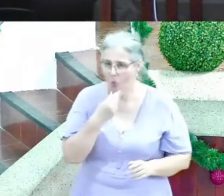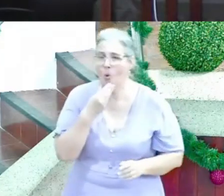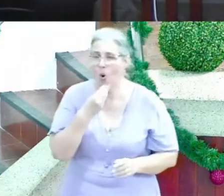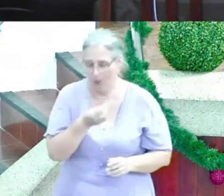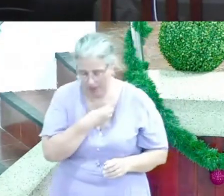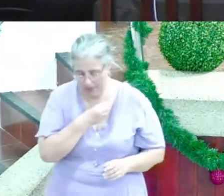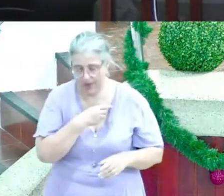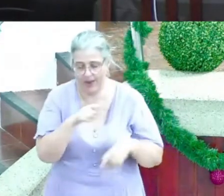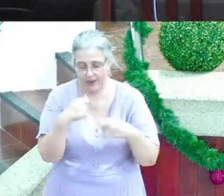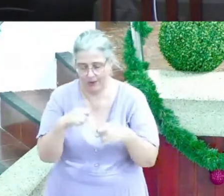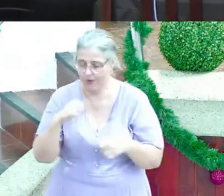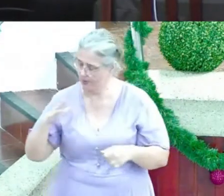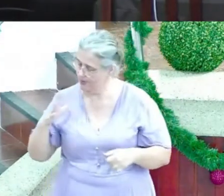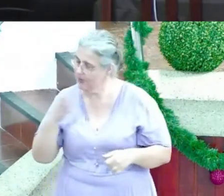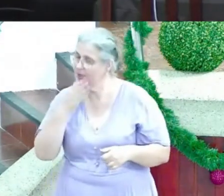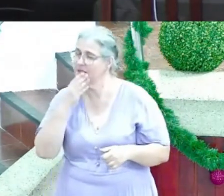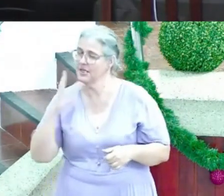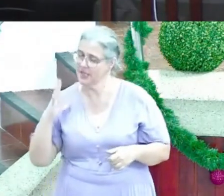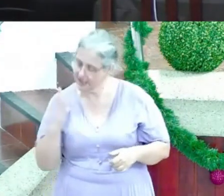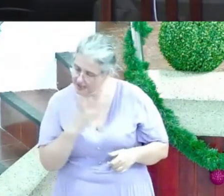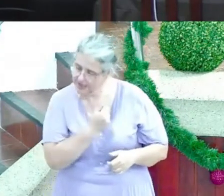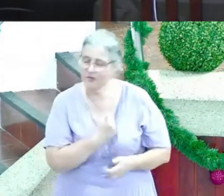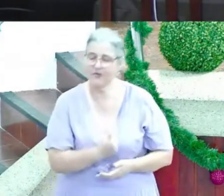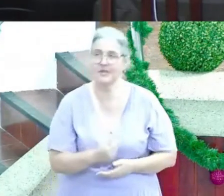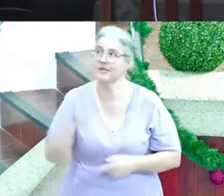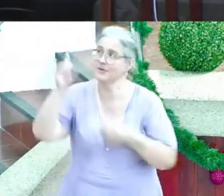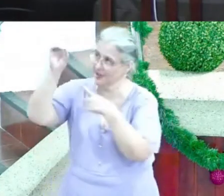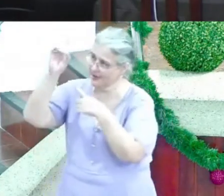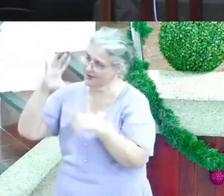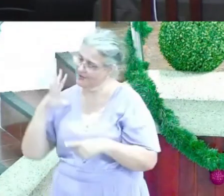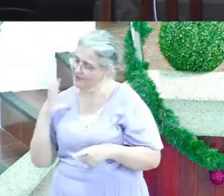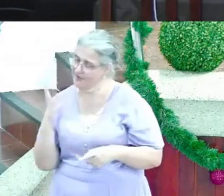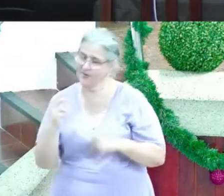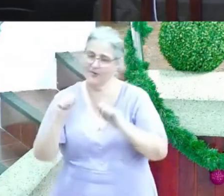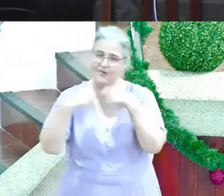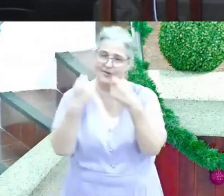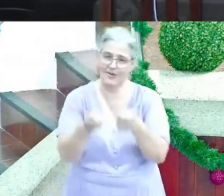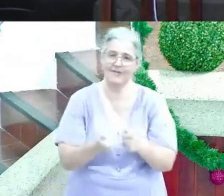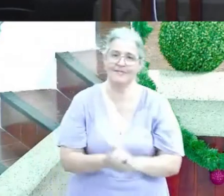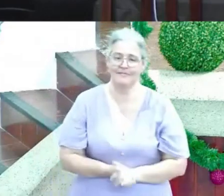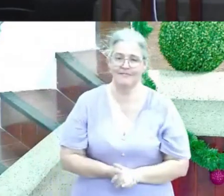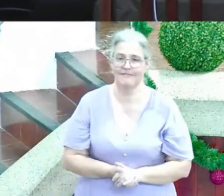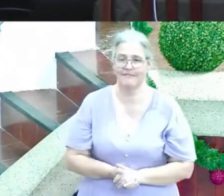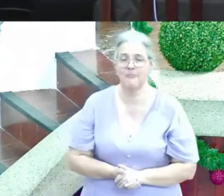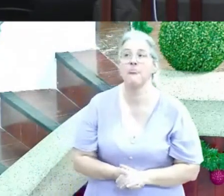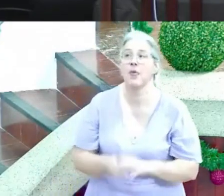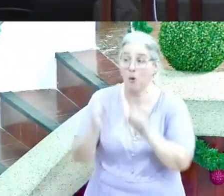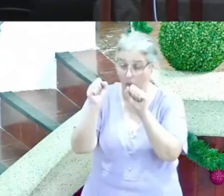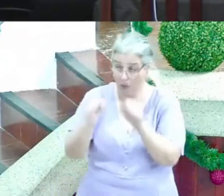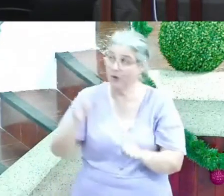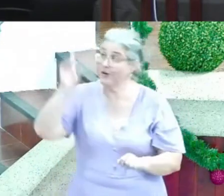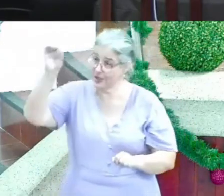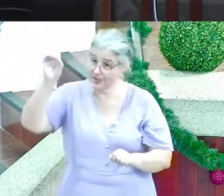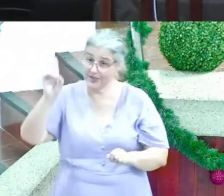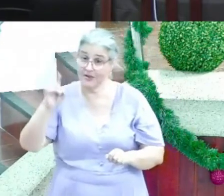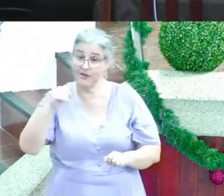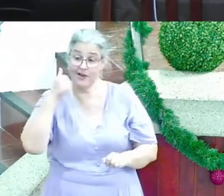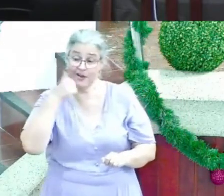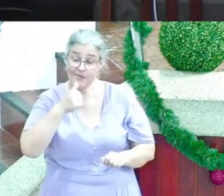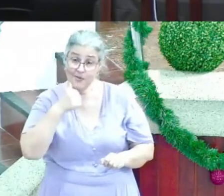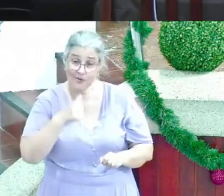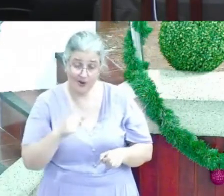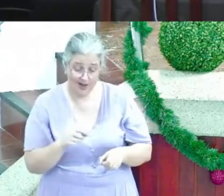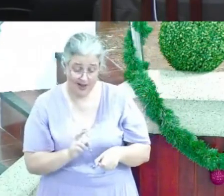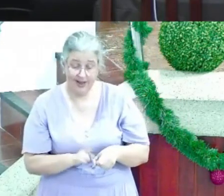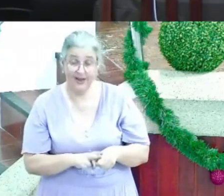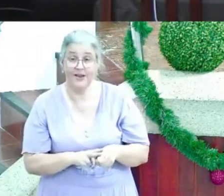lembra do poder de Deus ao fazer uma virgem conceber um menino, obra do Espírito